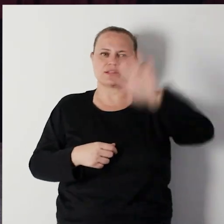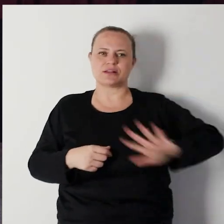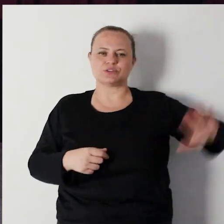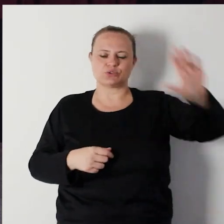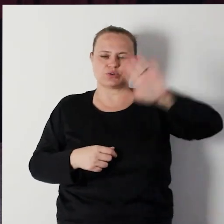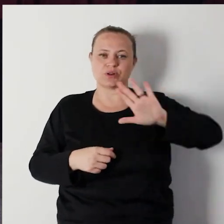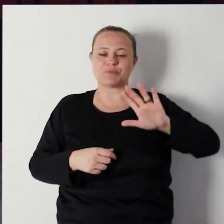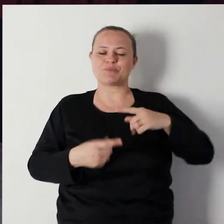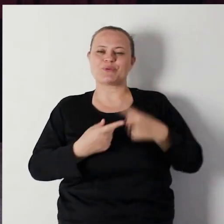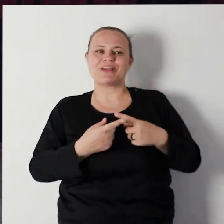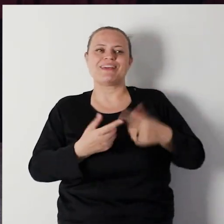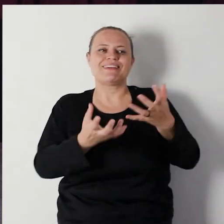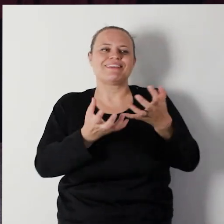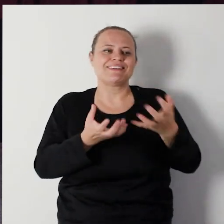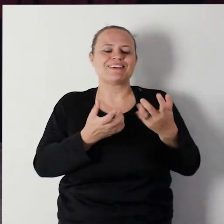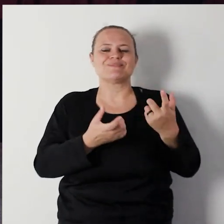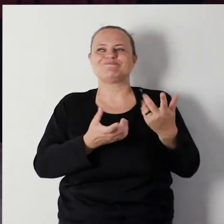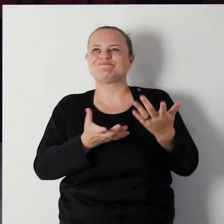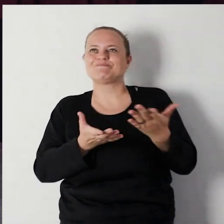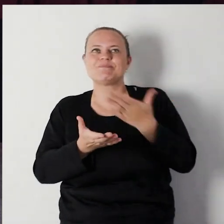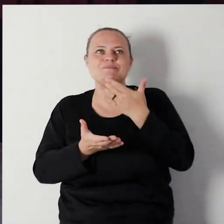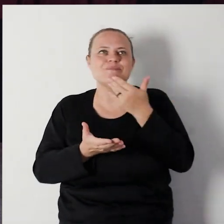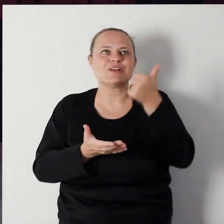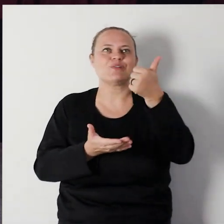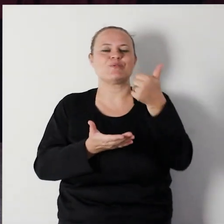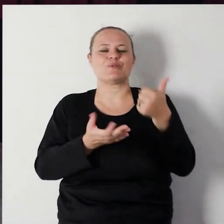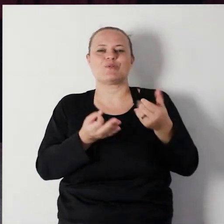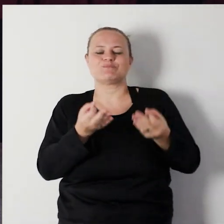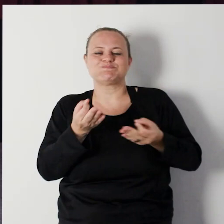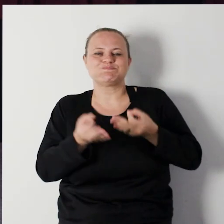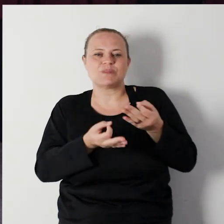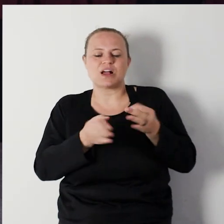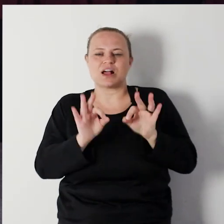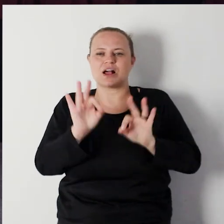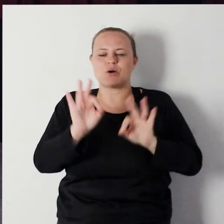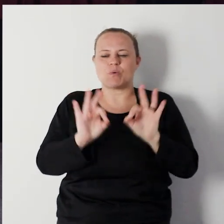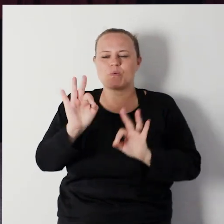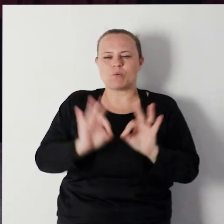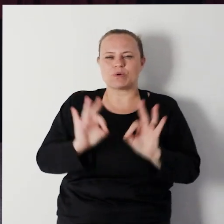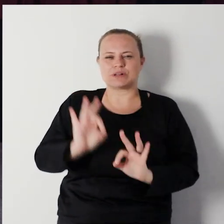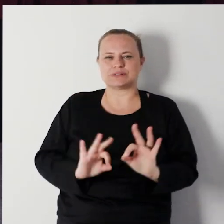nacional, e para tentar, nesse retorno,